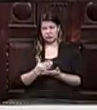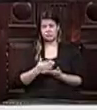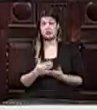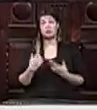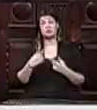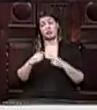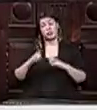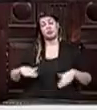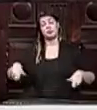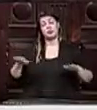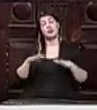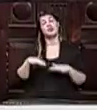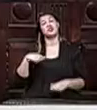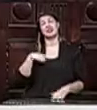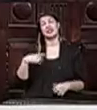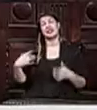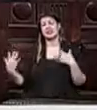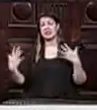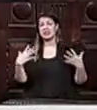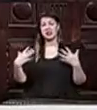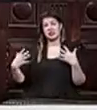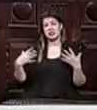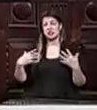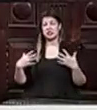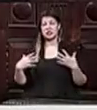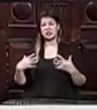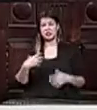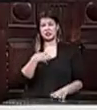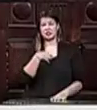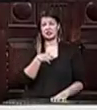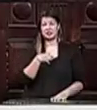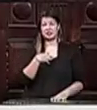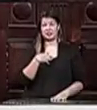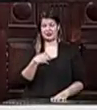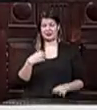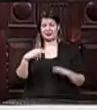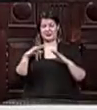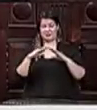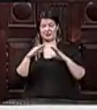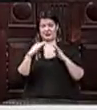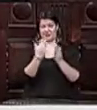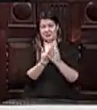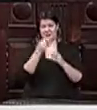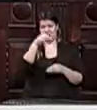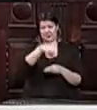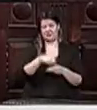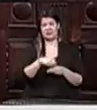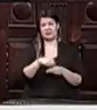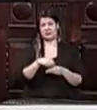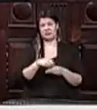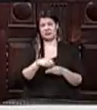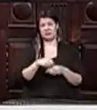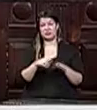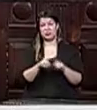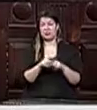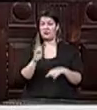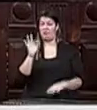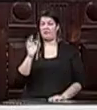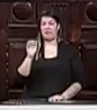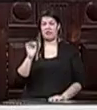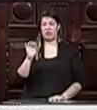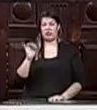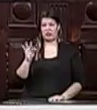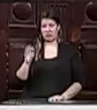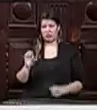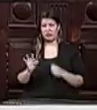tem estado muito tenso, convulsionado, na rede estadual de educação, e não só. Não vou falar de FAETEC aqui hoje, não vou falar